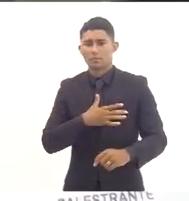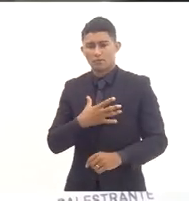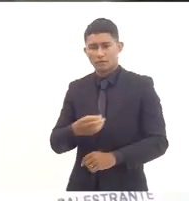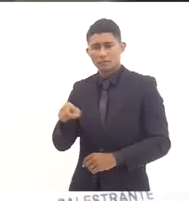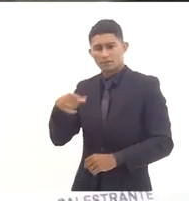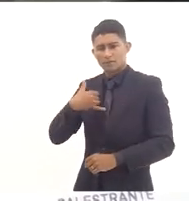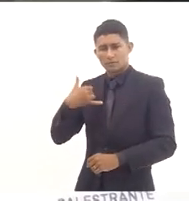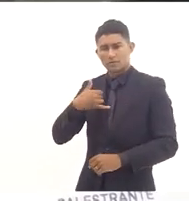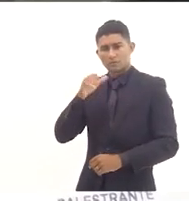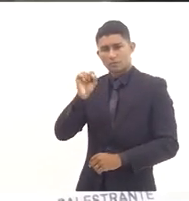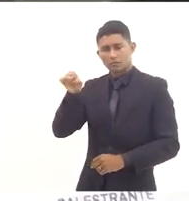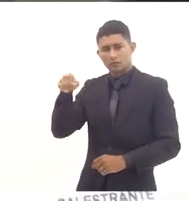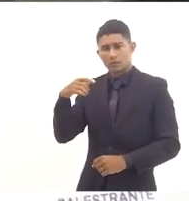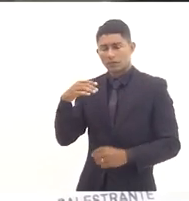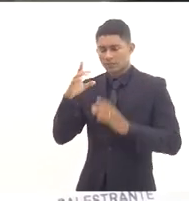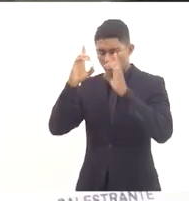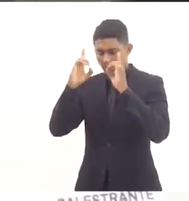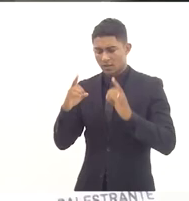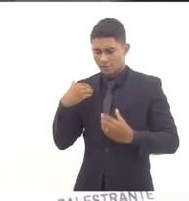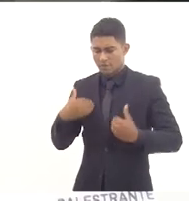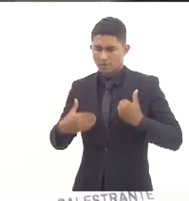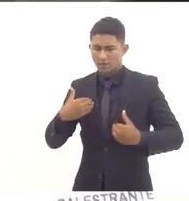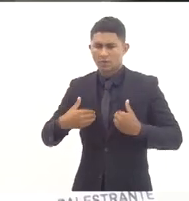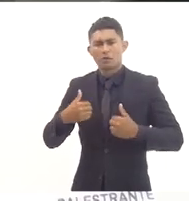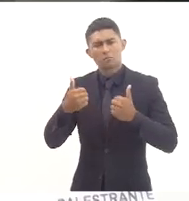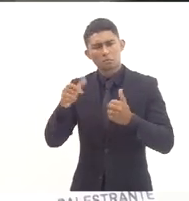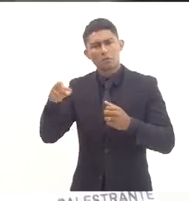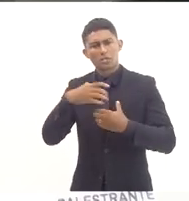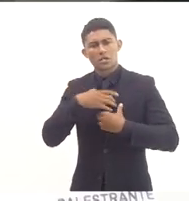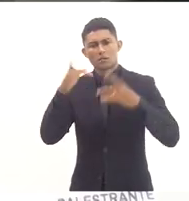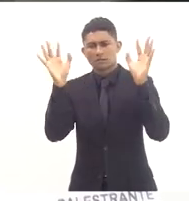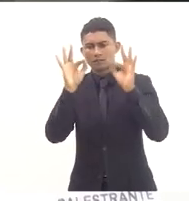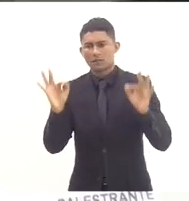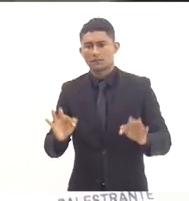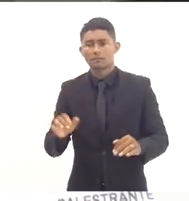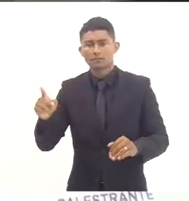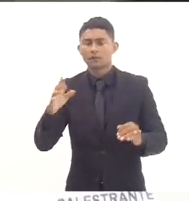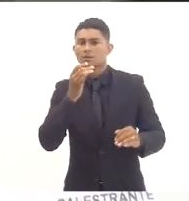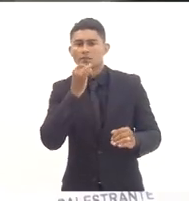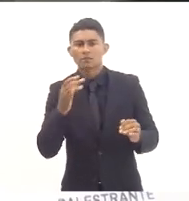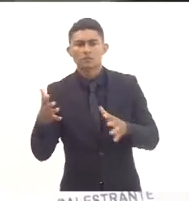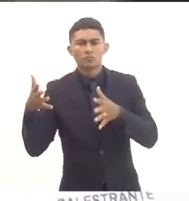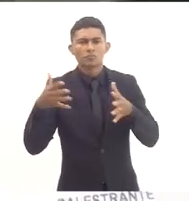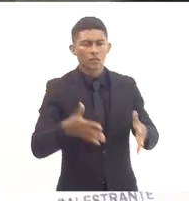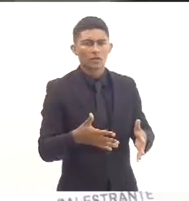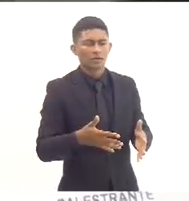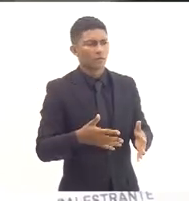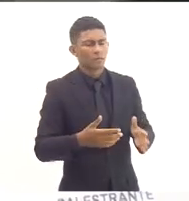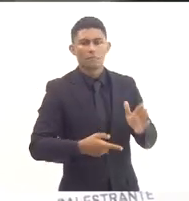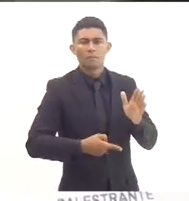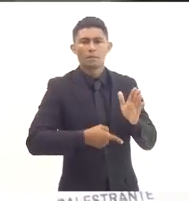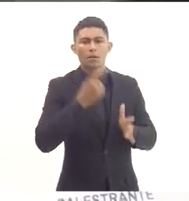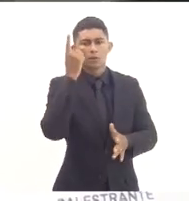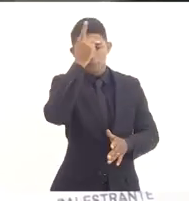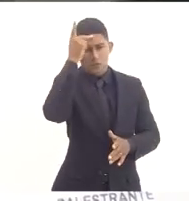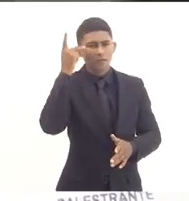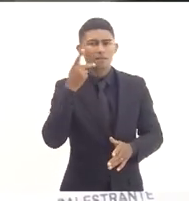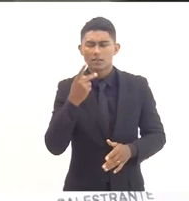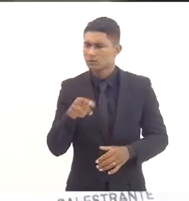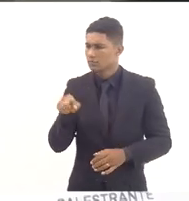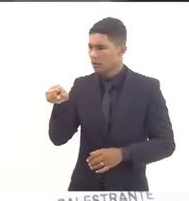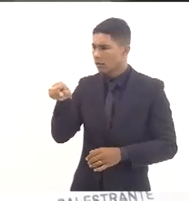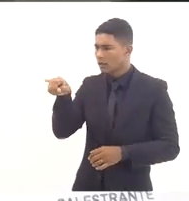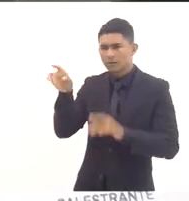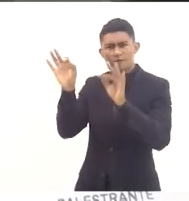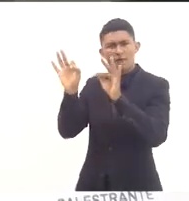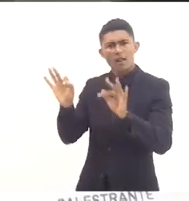de 8 anos tem deficiência física plenamente feliz aonde ele chega a primeira coisa que as pessoas falam do da Via Nossa ele é um garoto muito feliz e